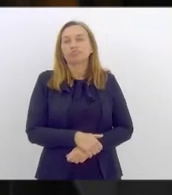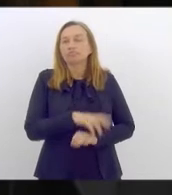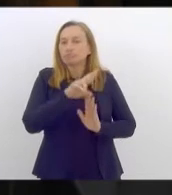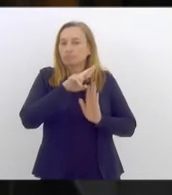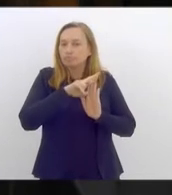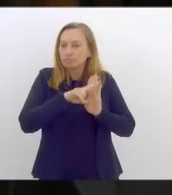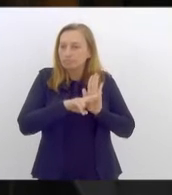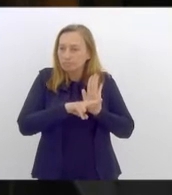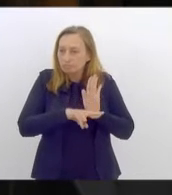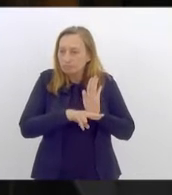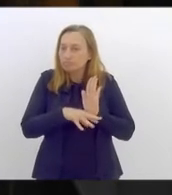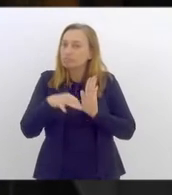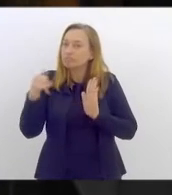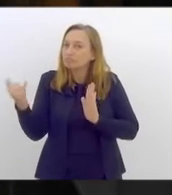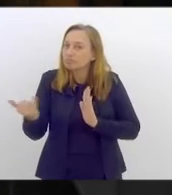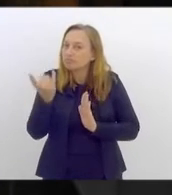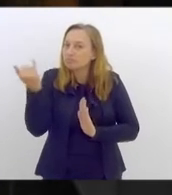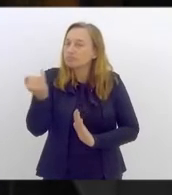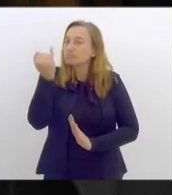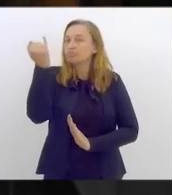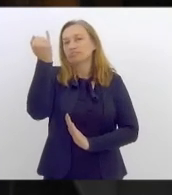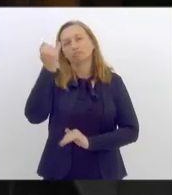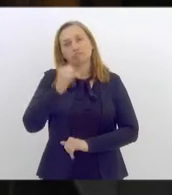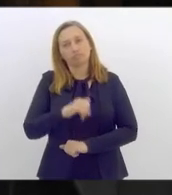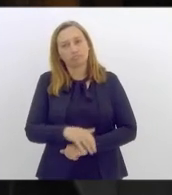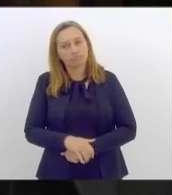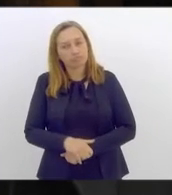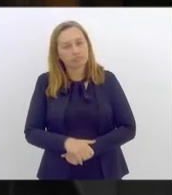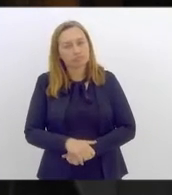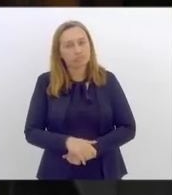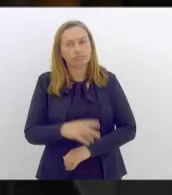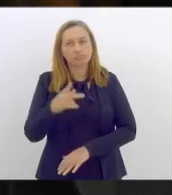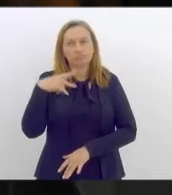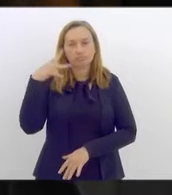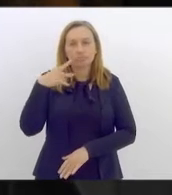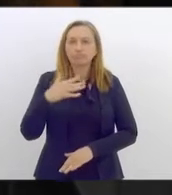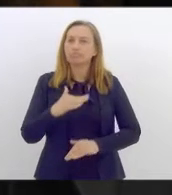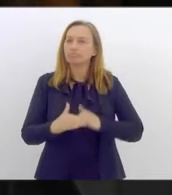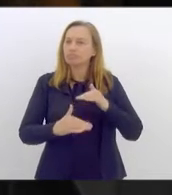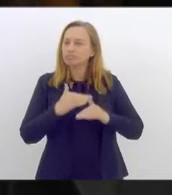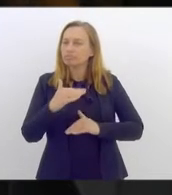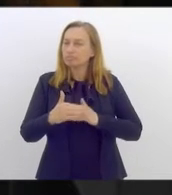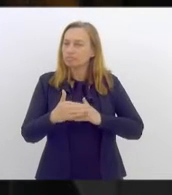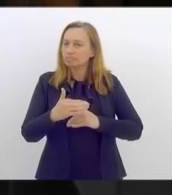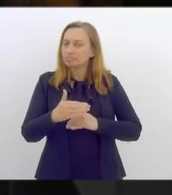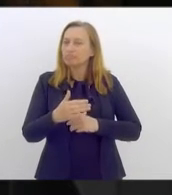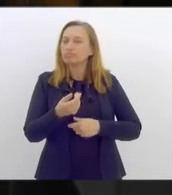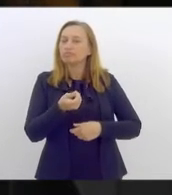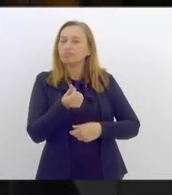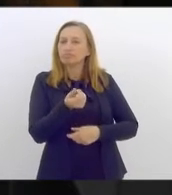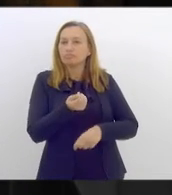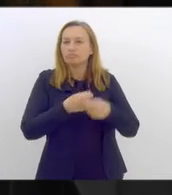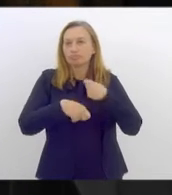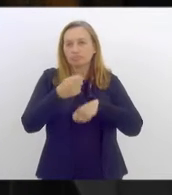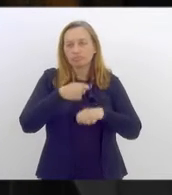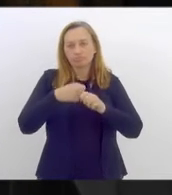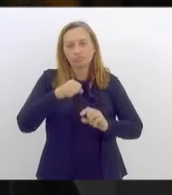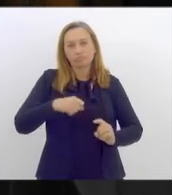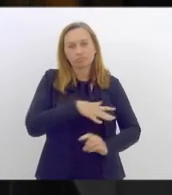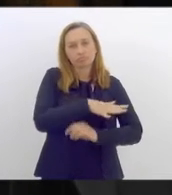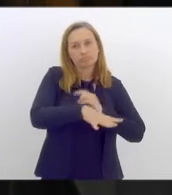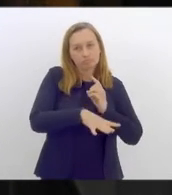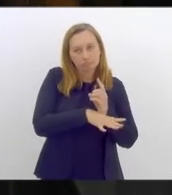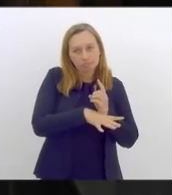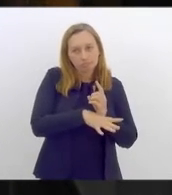importantíssimos para essas políticas de desenvolvimento econômico social como